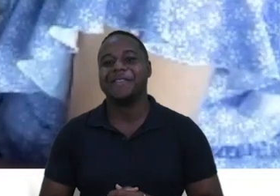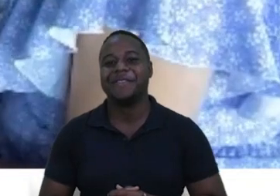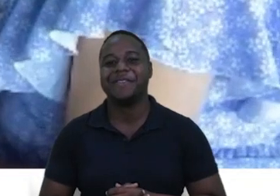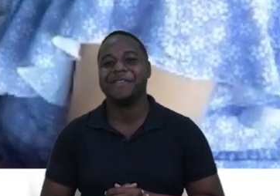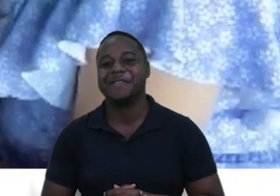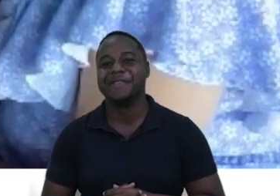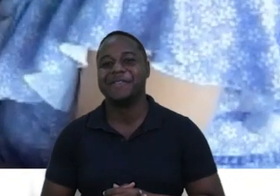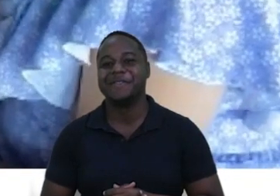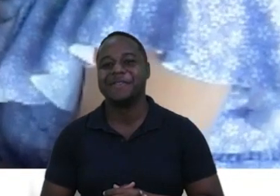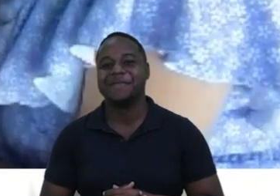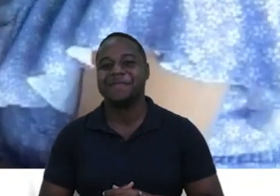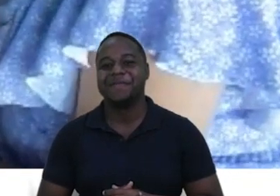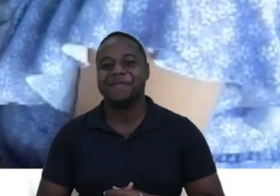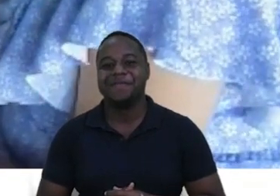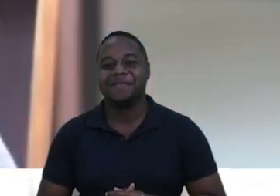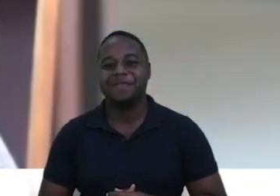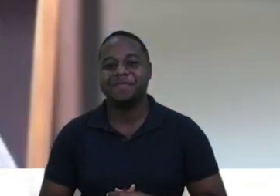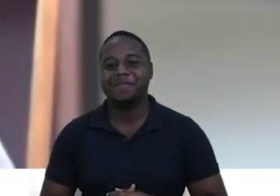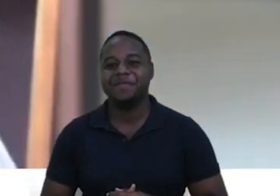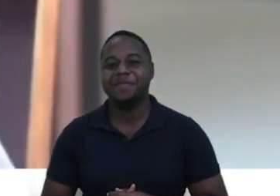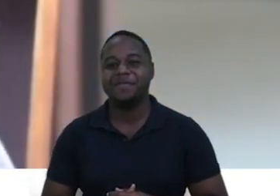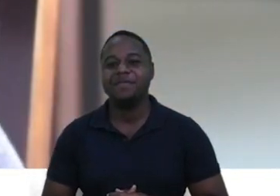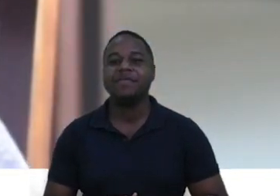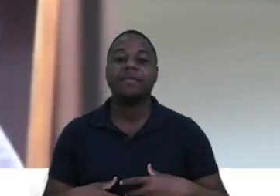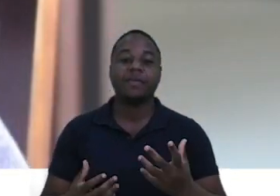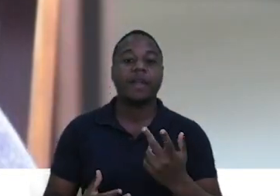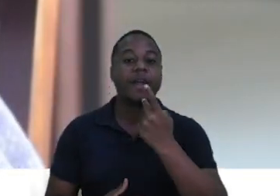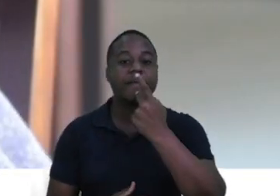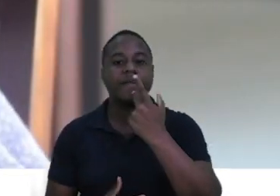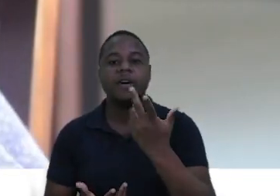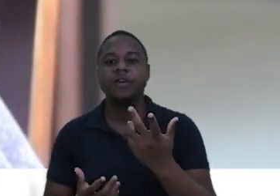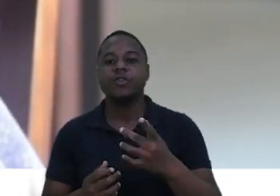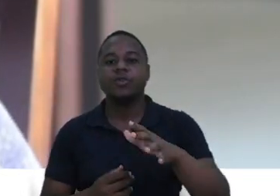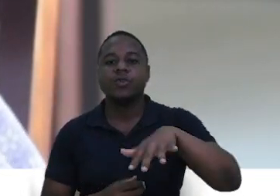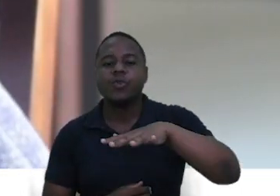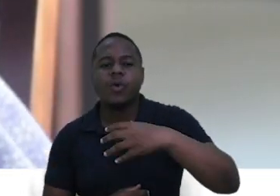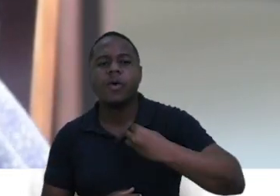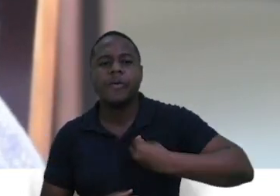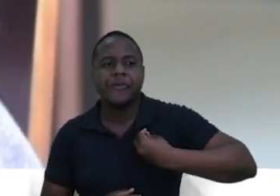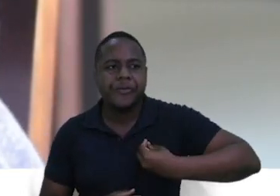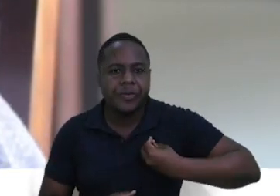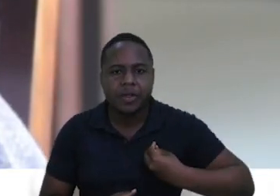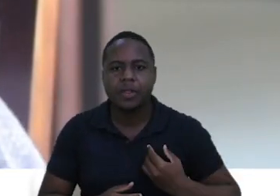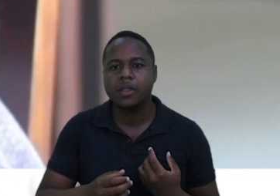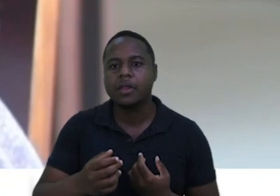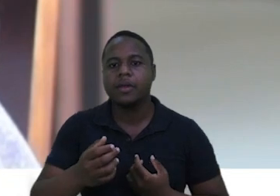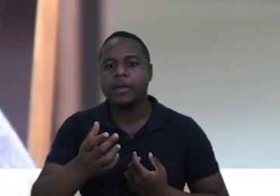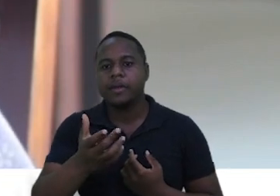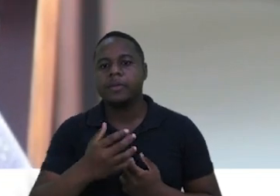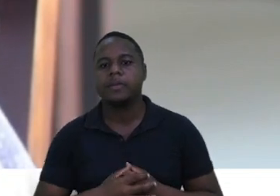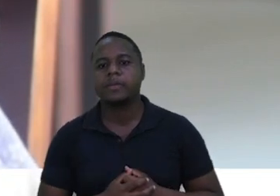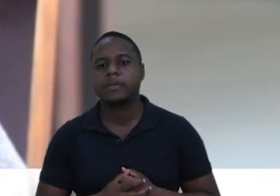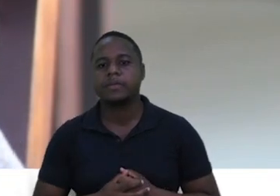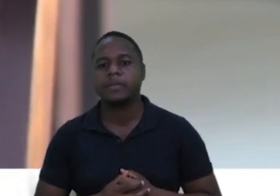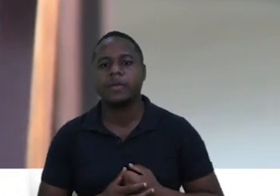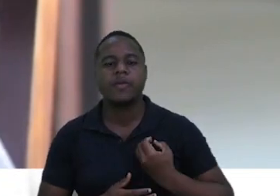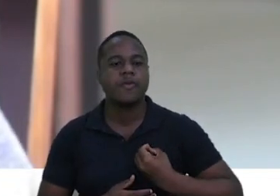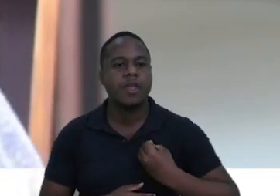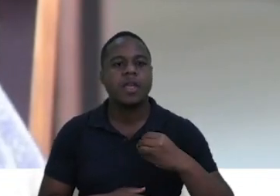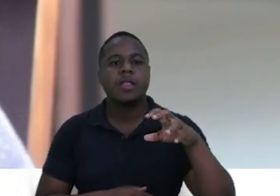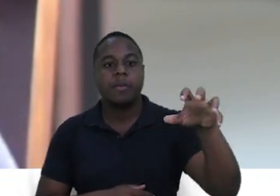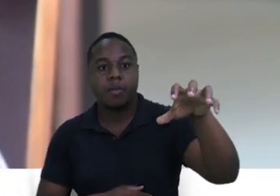vamos... Bom, falando desse processo, né, de vivenciar esses tão diversos